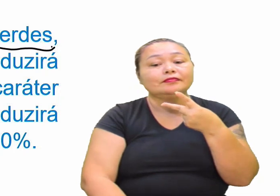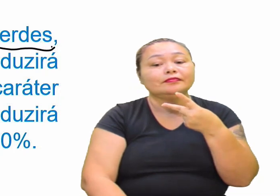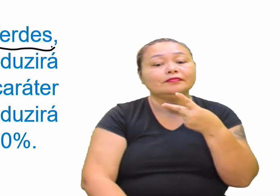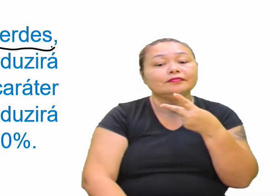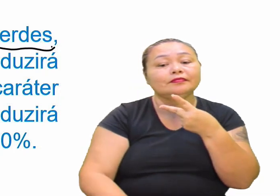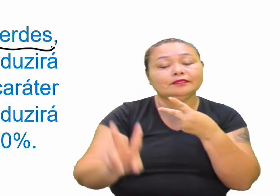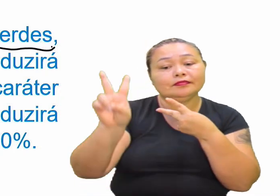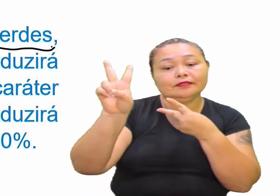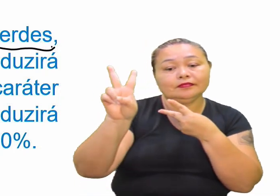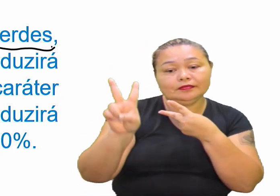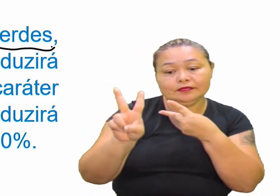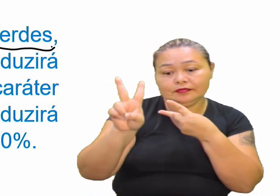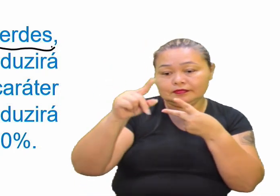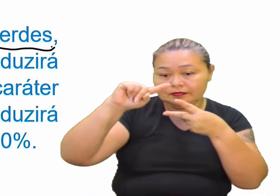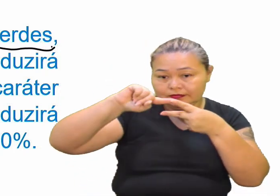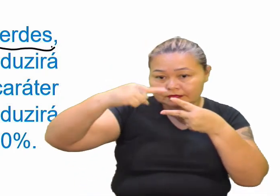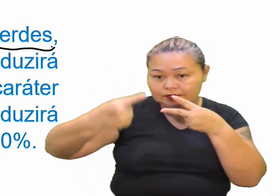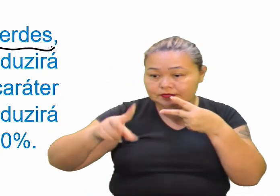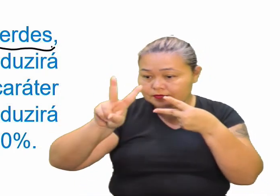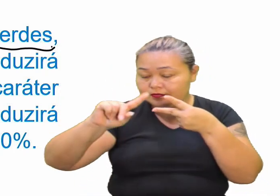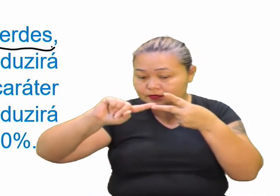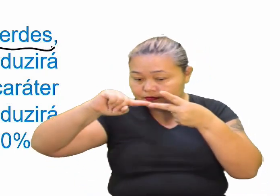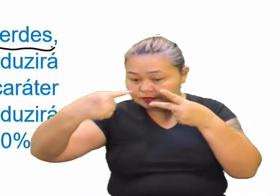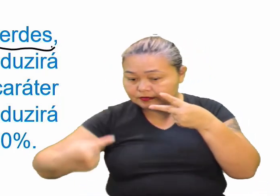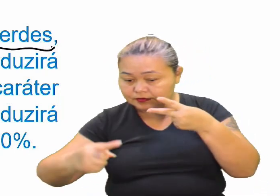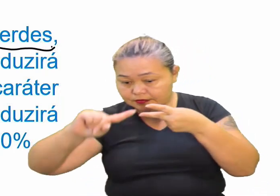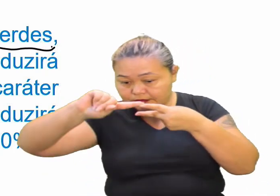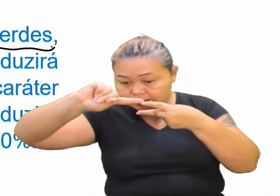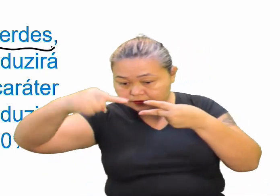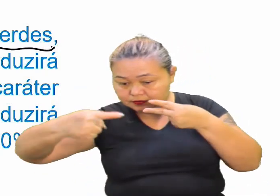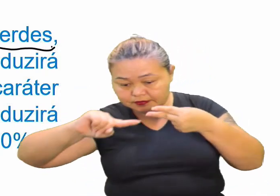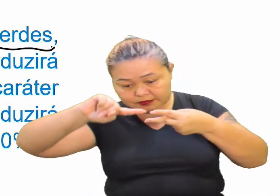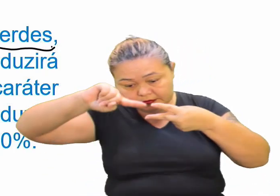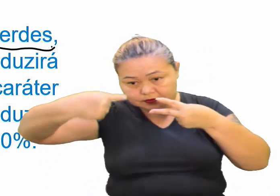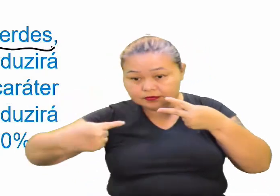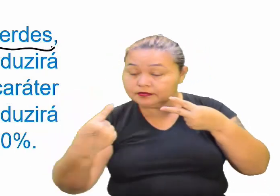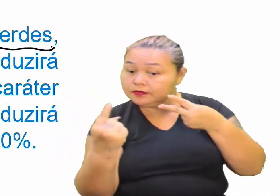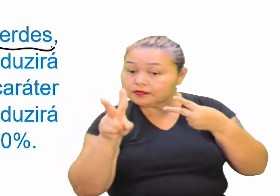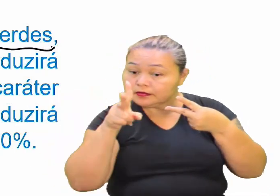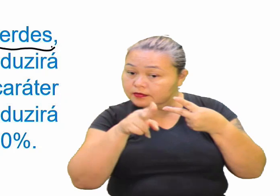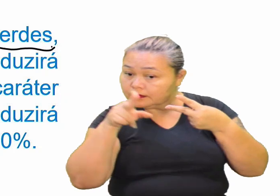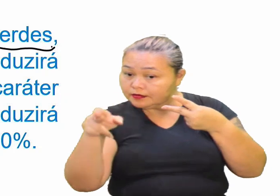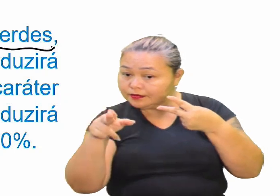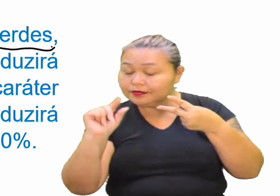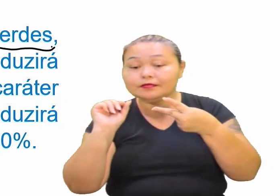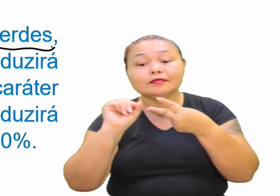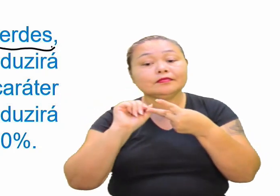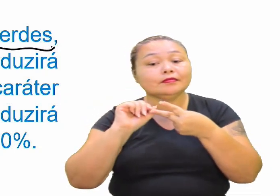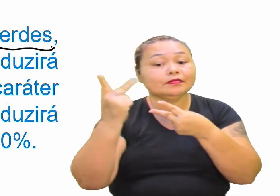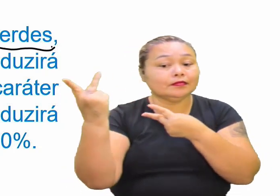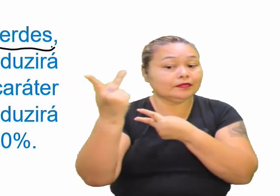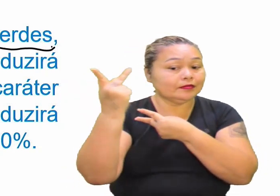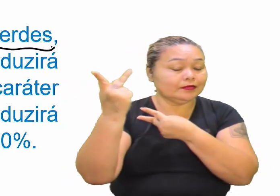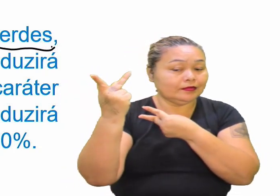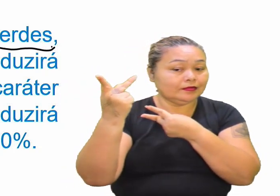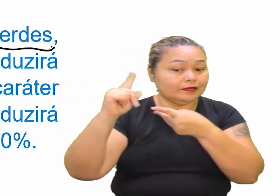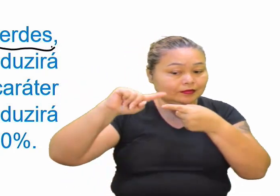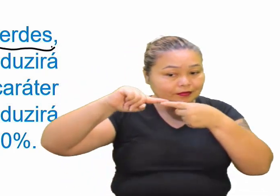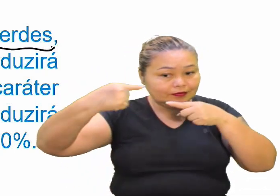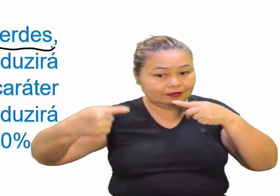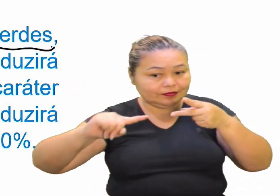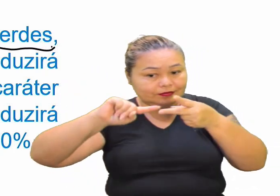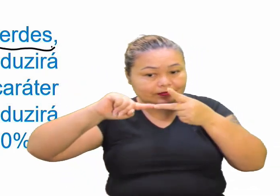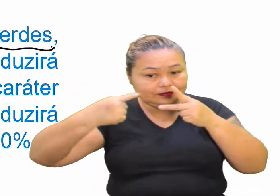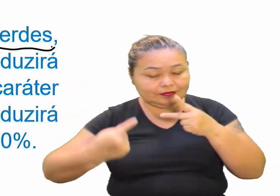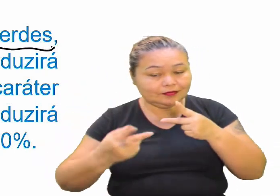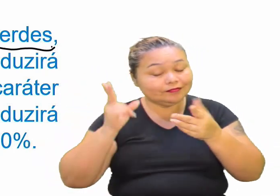Isso é um alelo, esse é outro alelo, são iguais. Então, significa que tem a